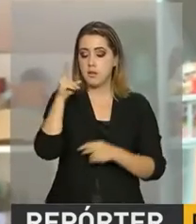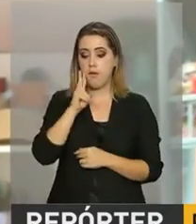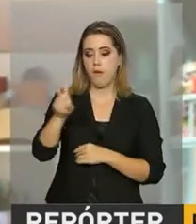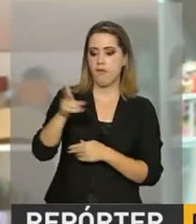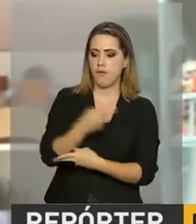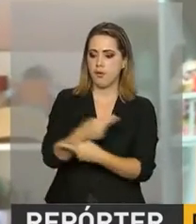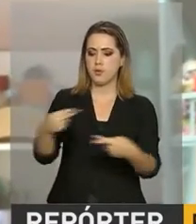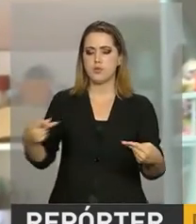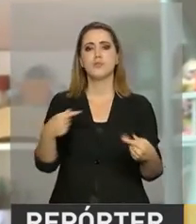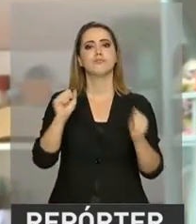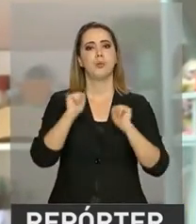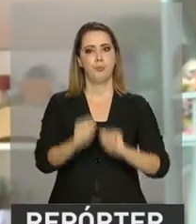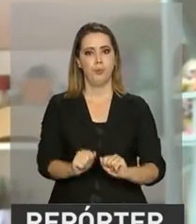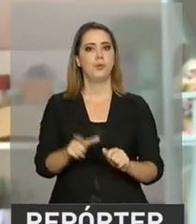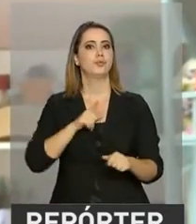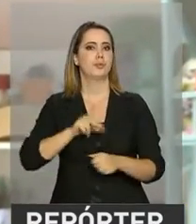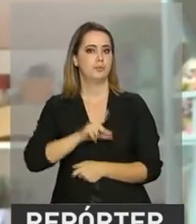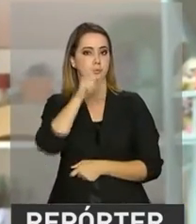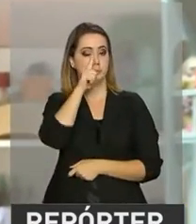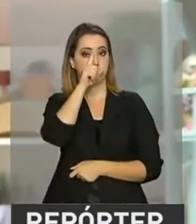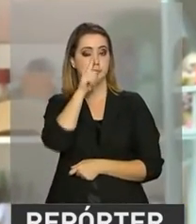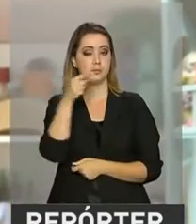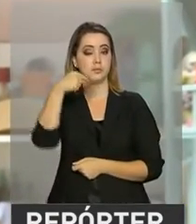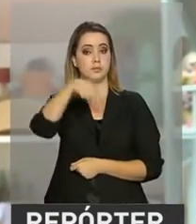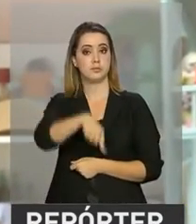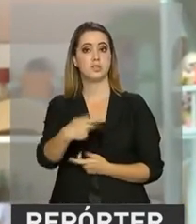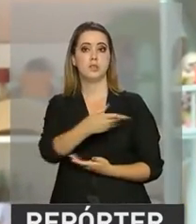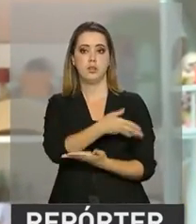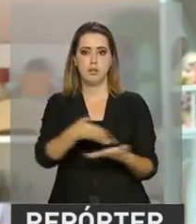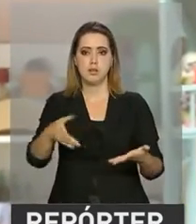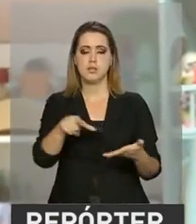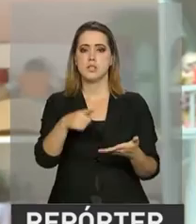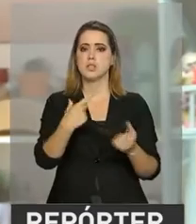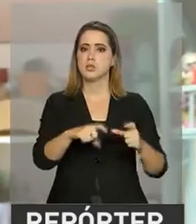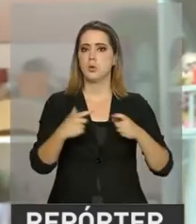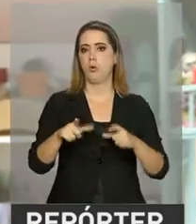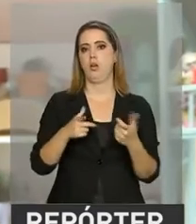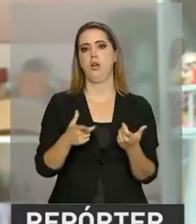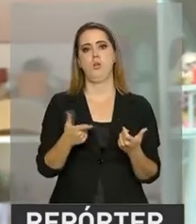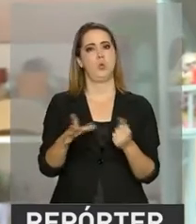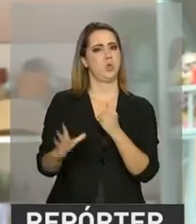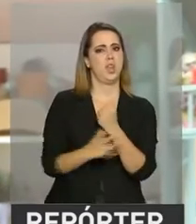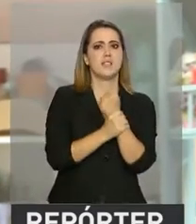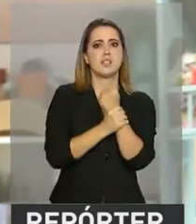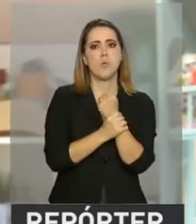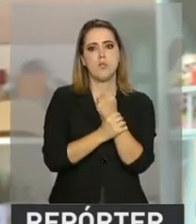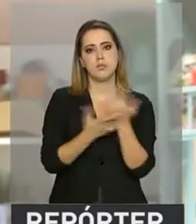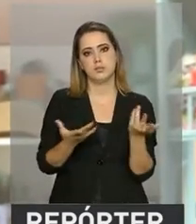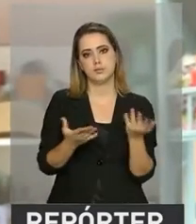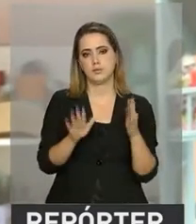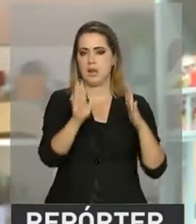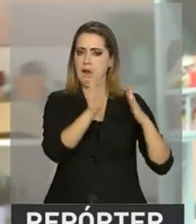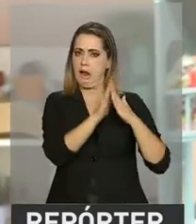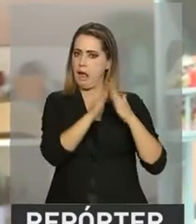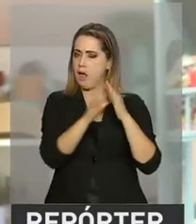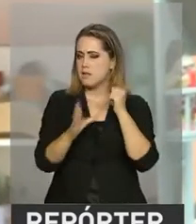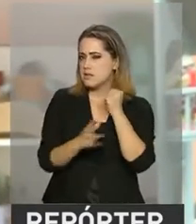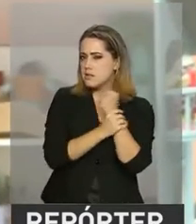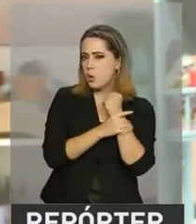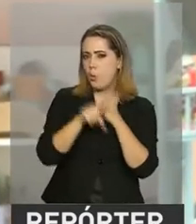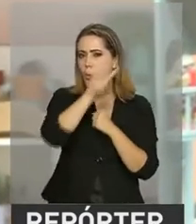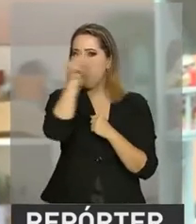né? Como que eles estão dispostos. A gente tentou colocar nessa casa de maneira que eles não estejam seguros, porque a gente chama assim casa segura e colocou um ponto